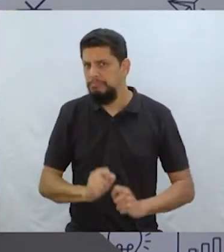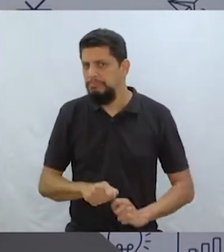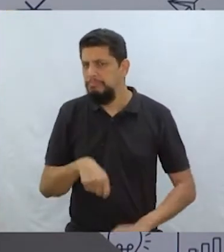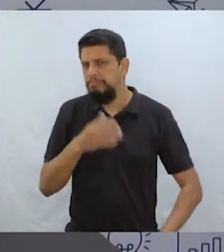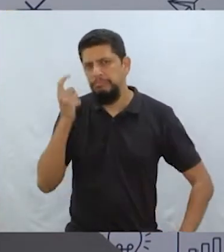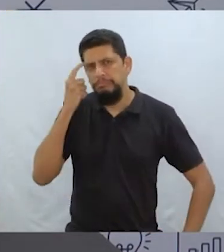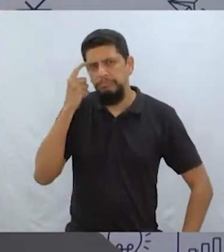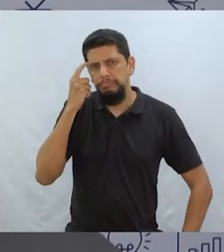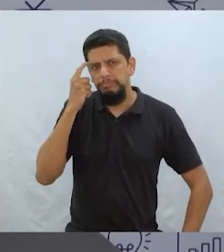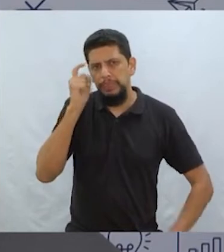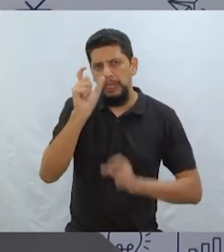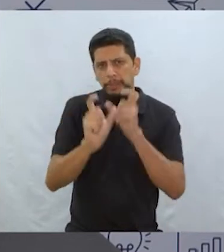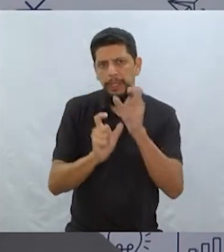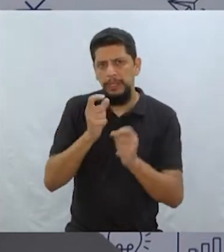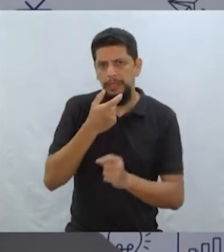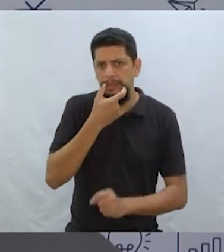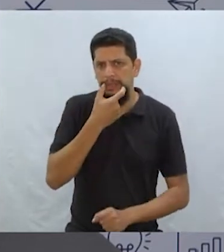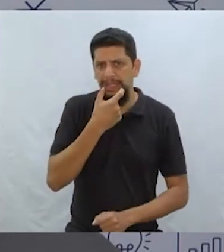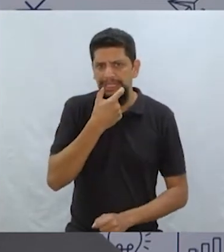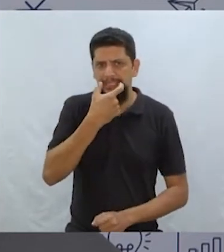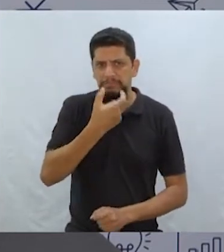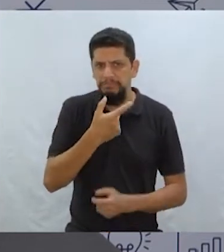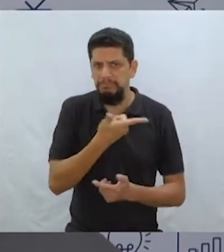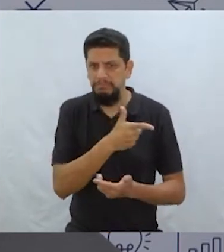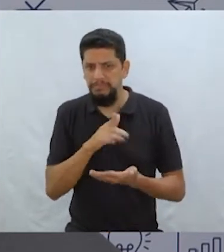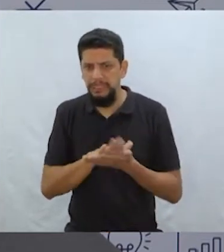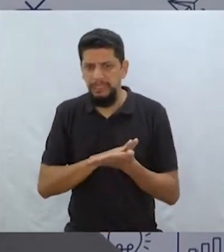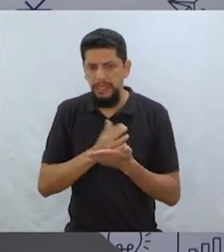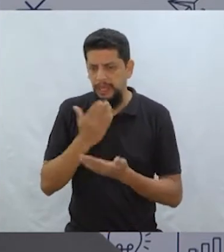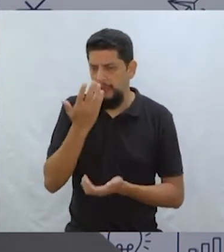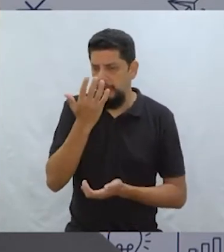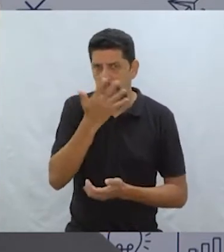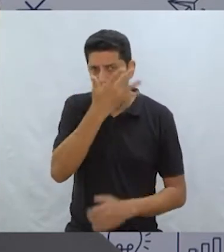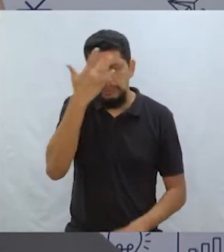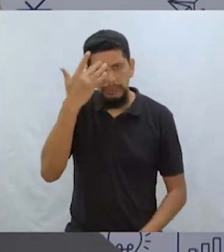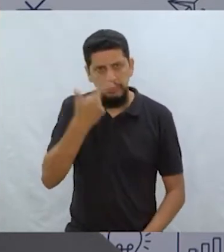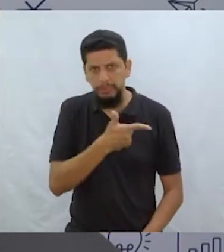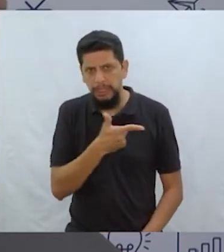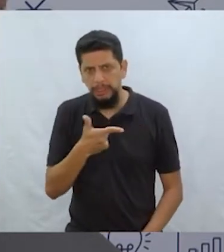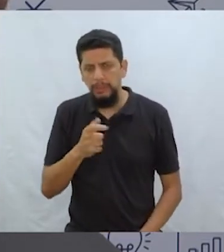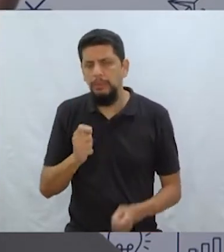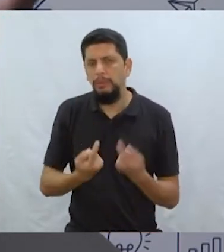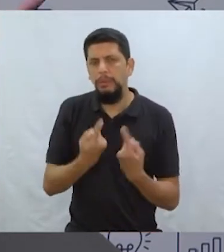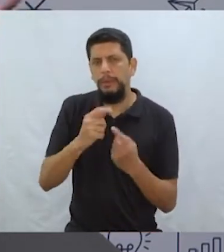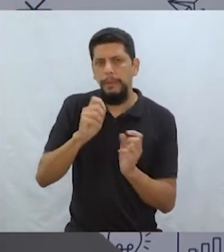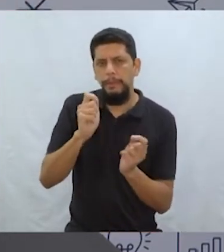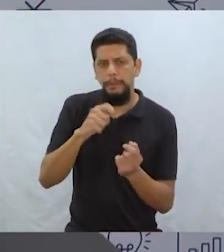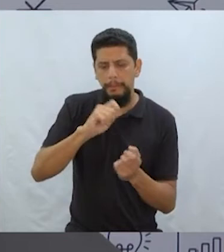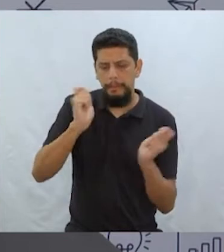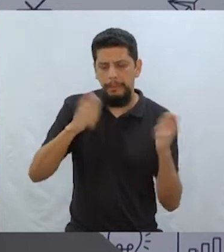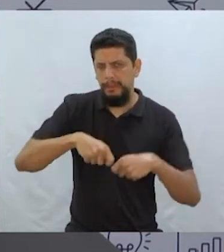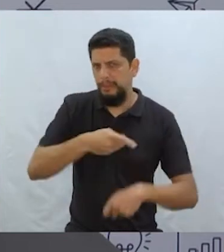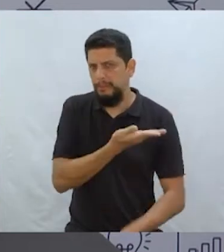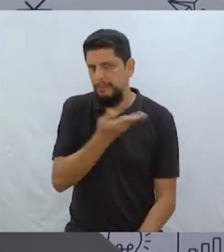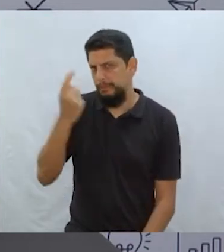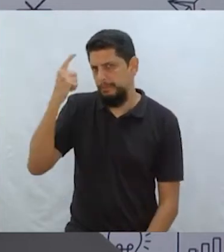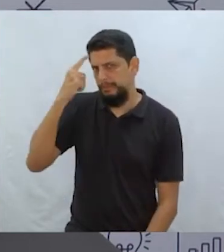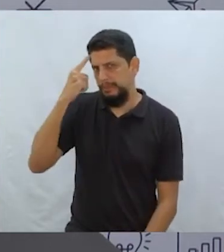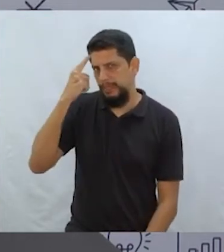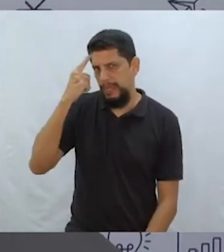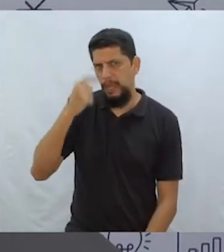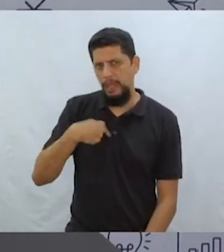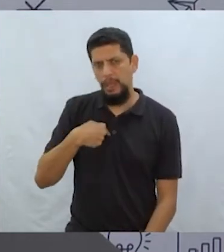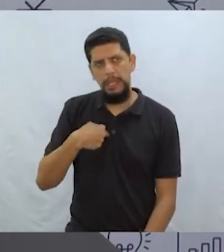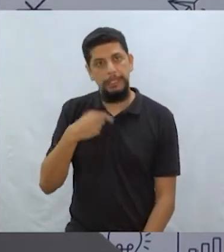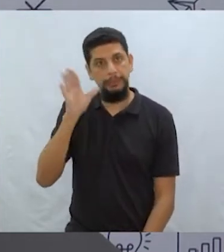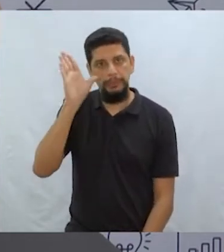copo pessoa sem dentadura pessoa que vai comer sem dentadura Quais foram as possibilidades que você pensou confesso para